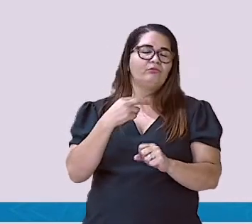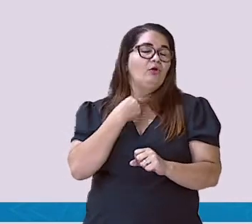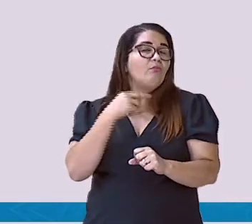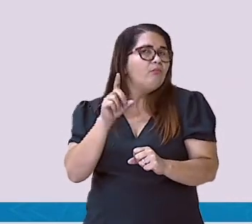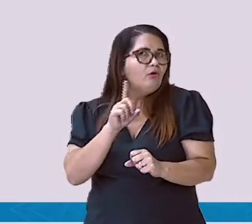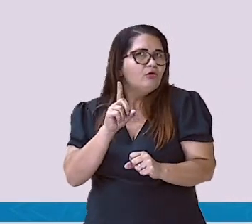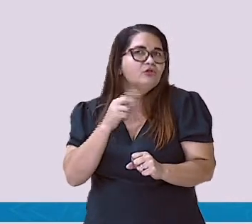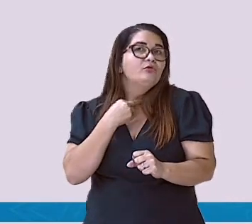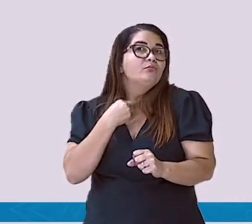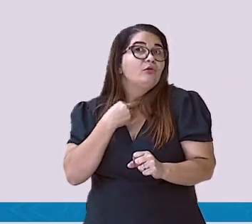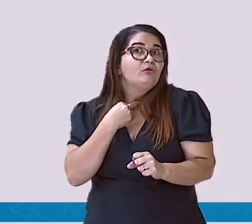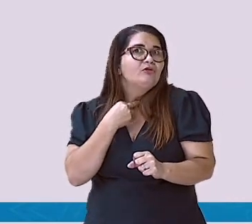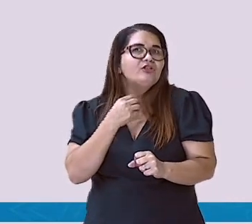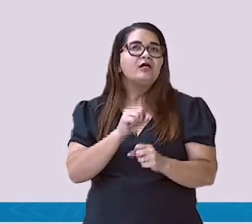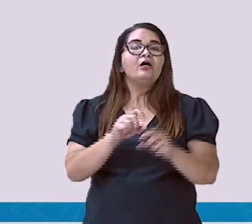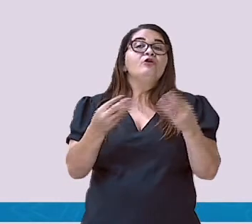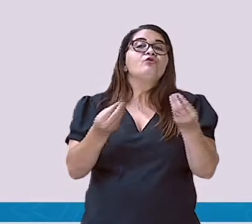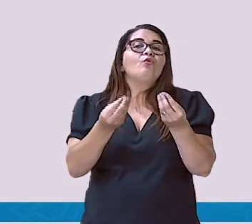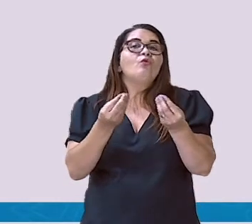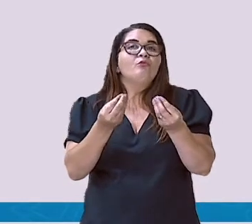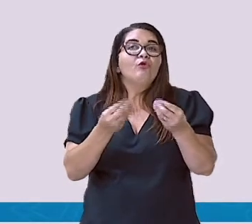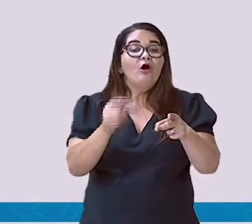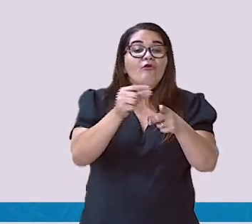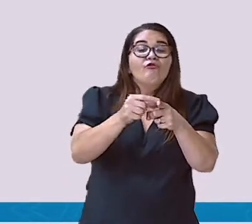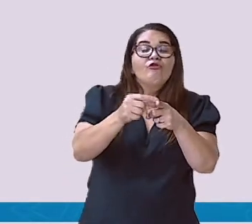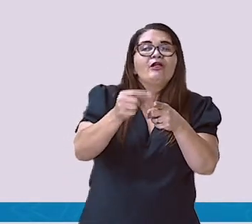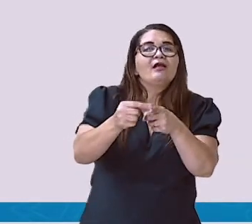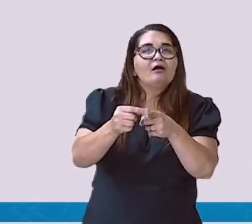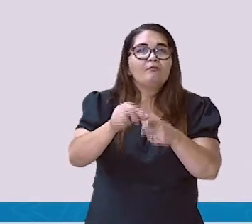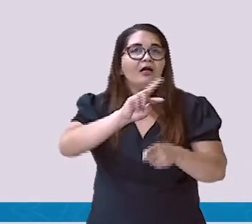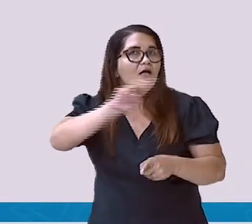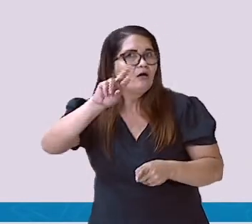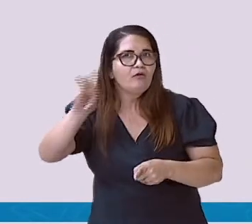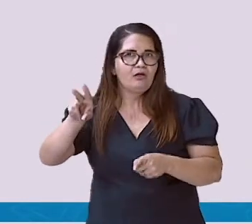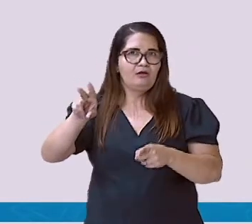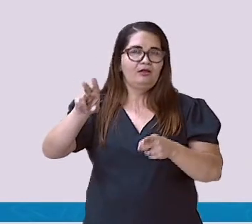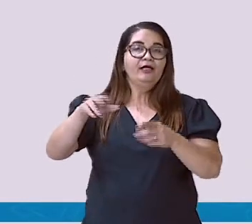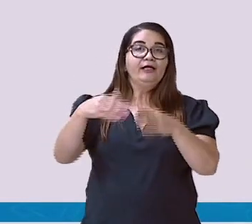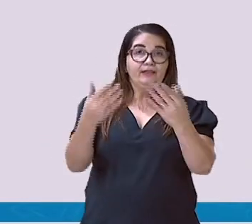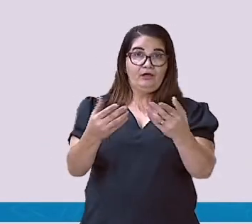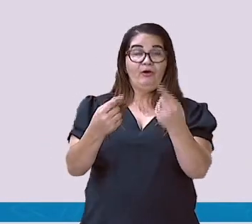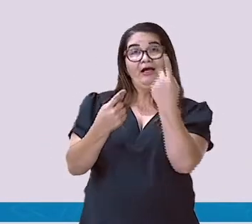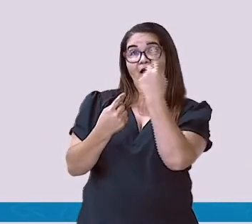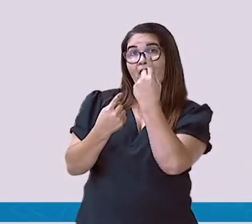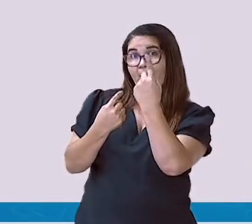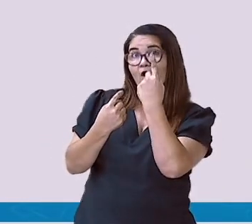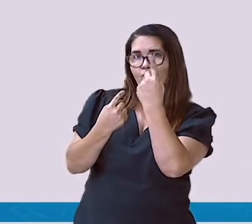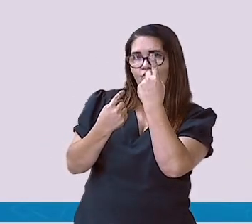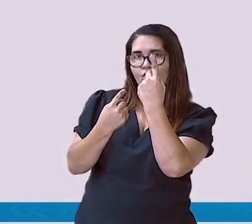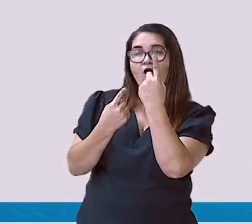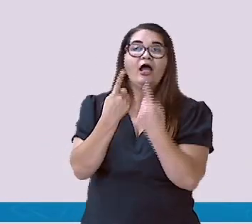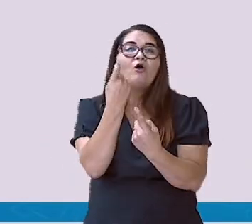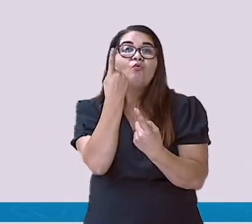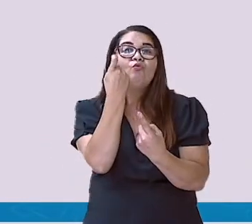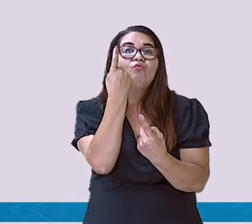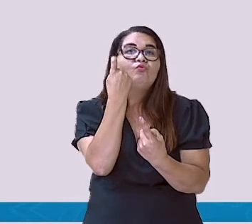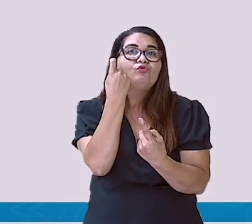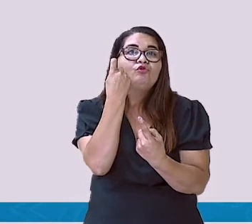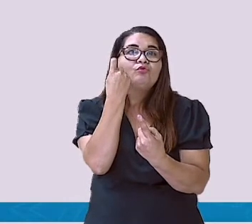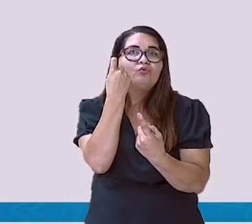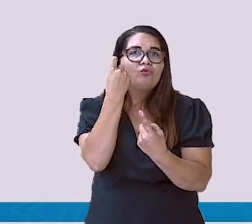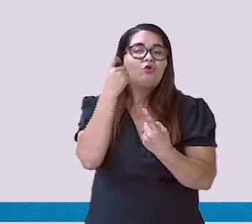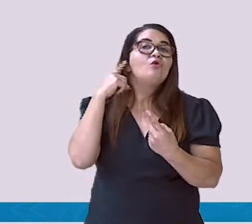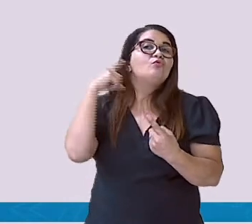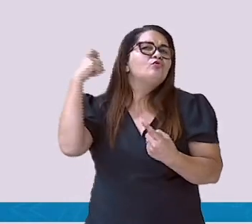fonema. Por quê? Essas letras juntas, elas formam um único sonoro, uma